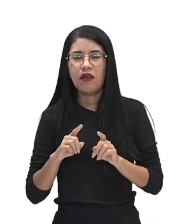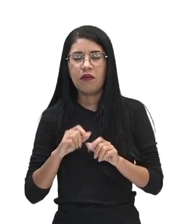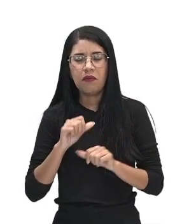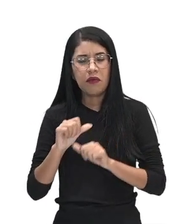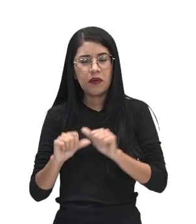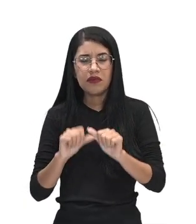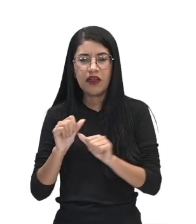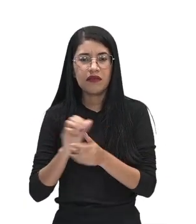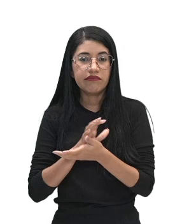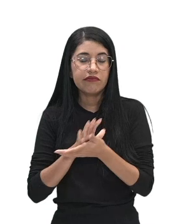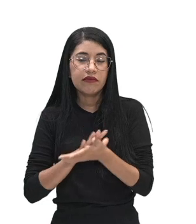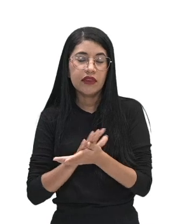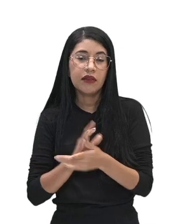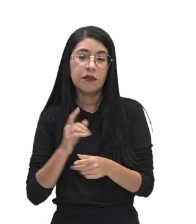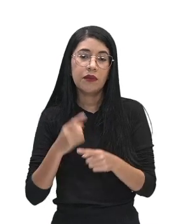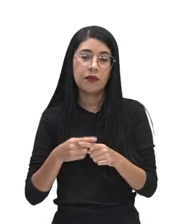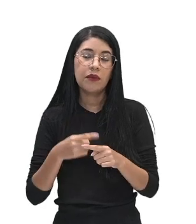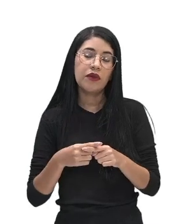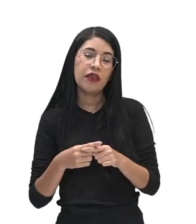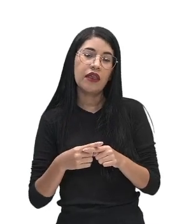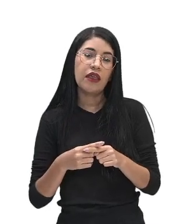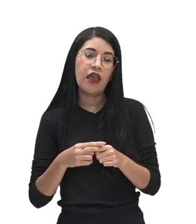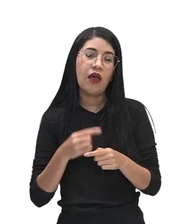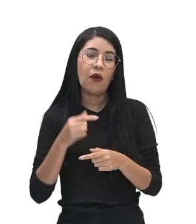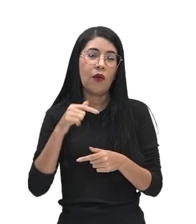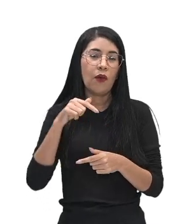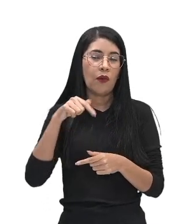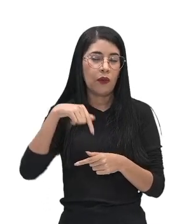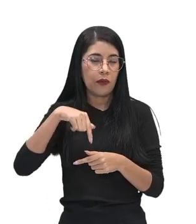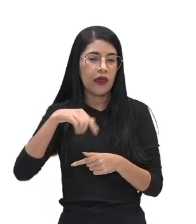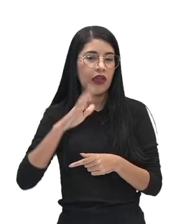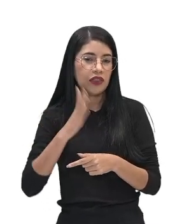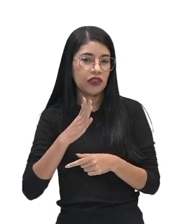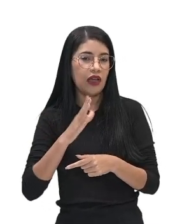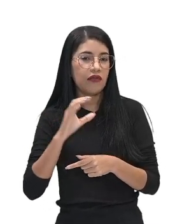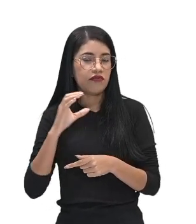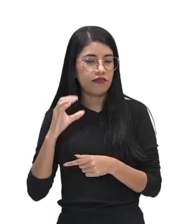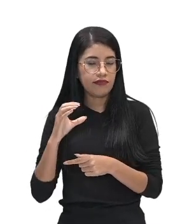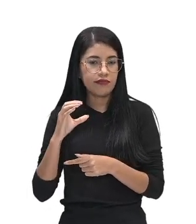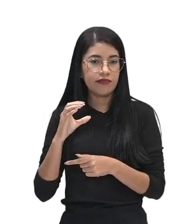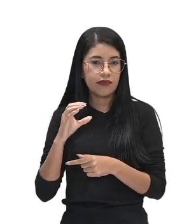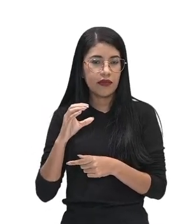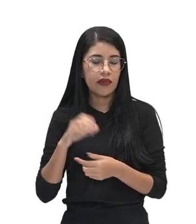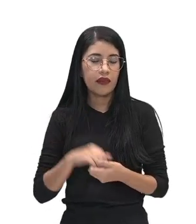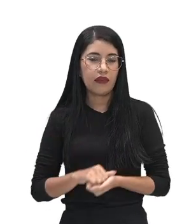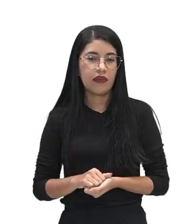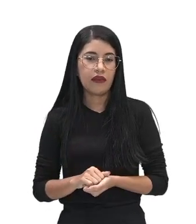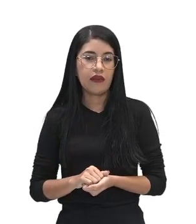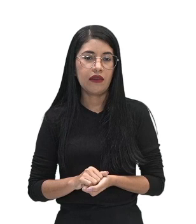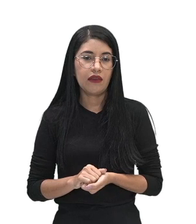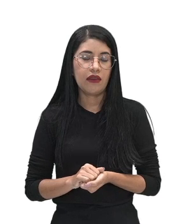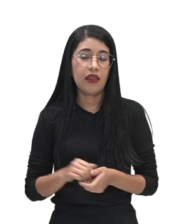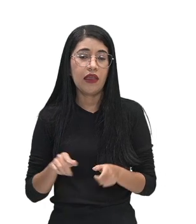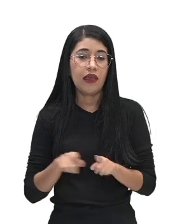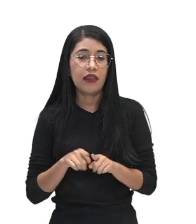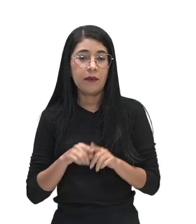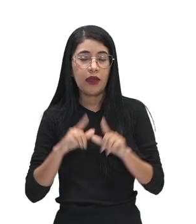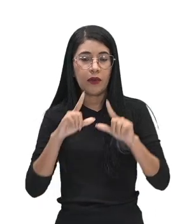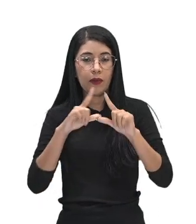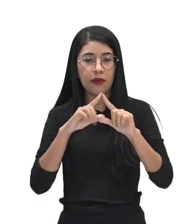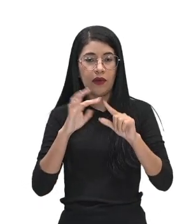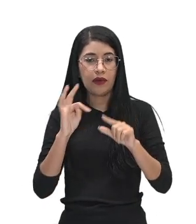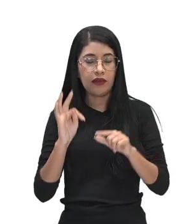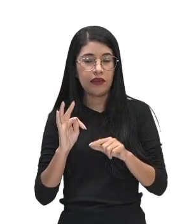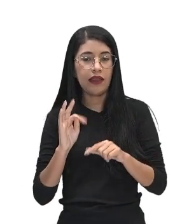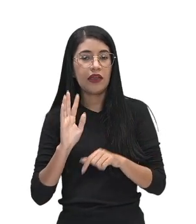transformação, porque a quantidade de carga já veio em coulomb, que é a unidade do sistema internacional, e o ΔT, o